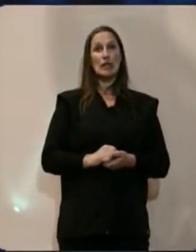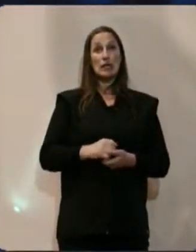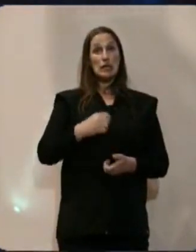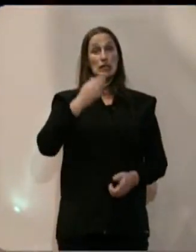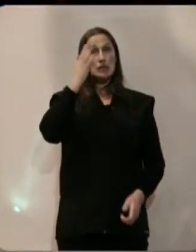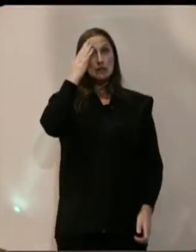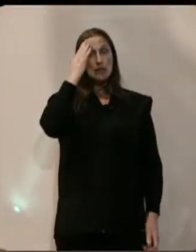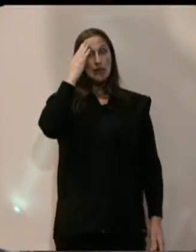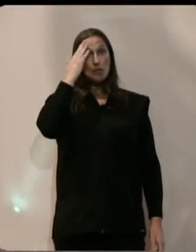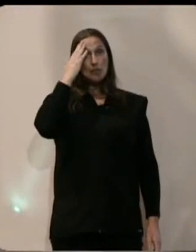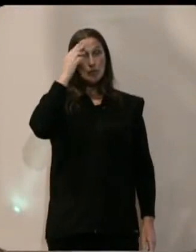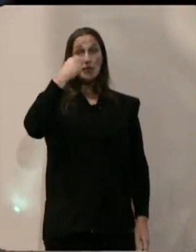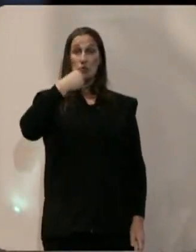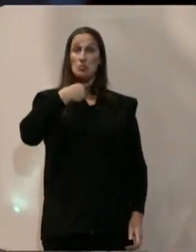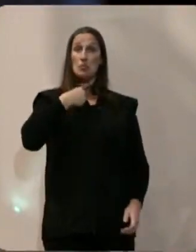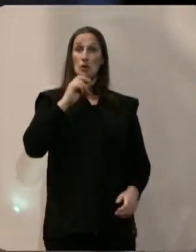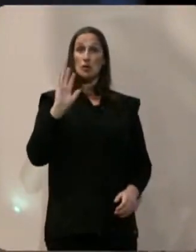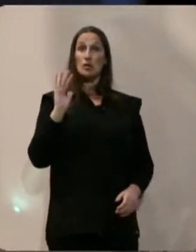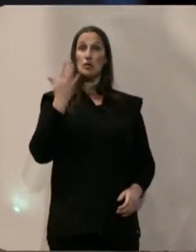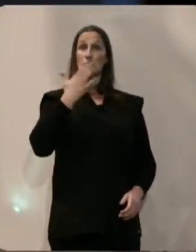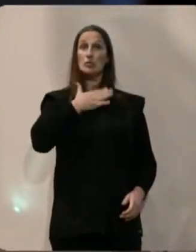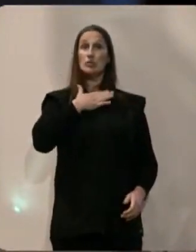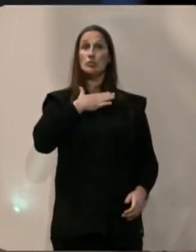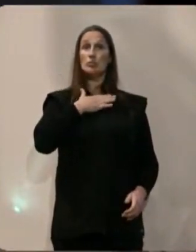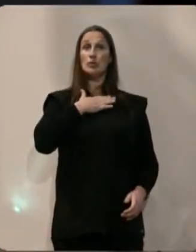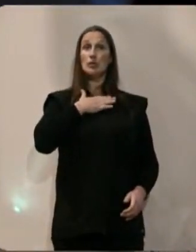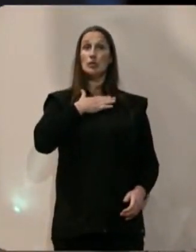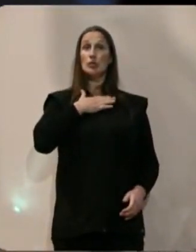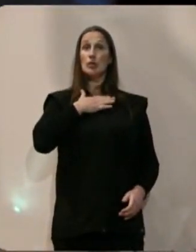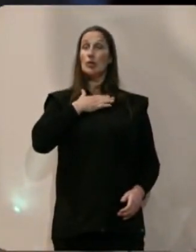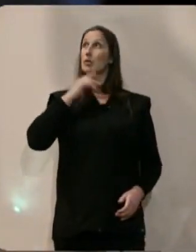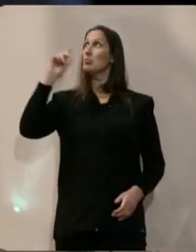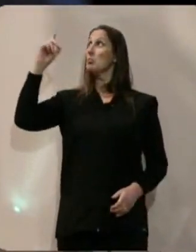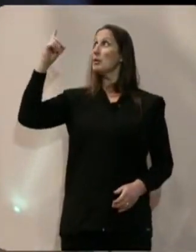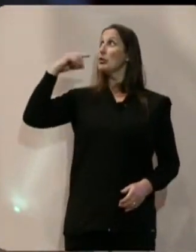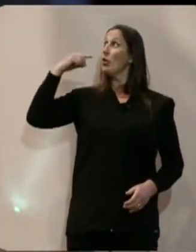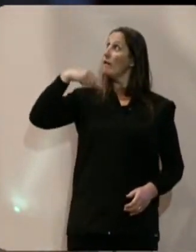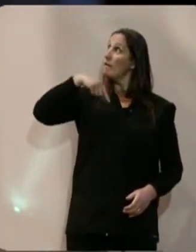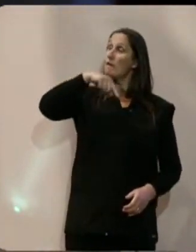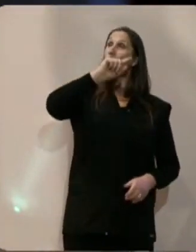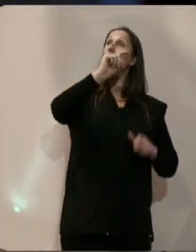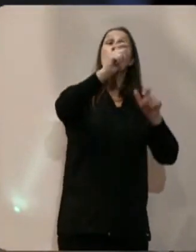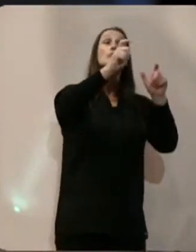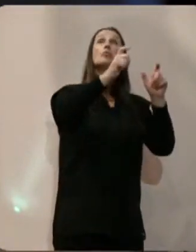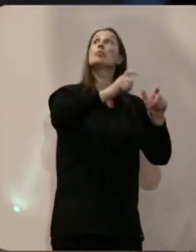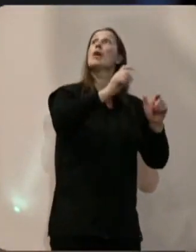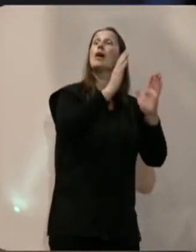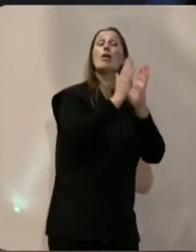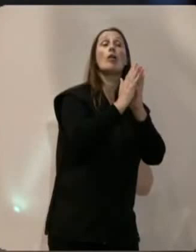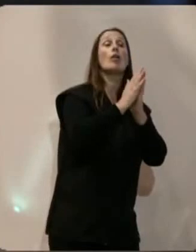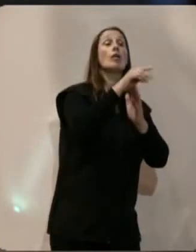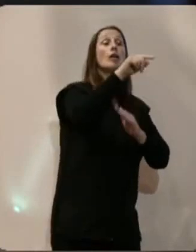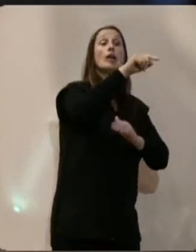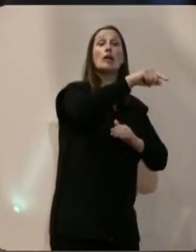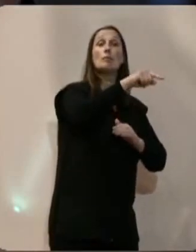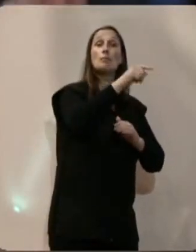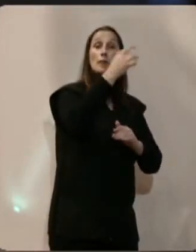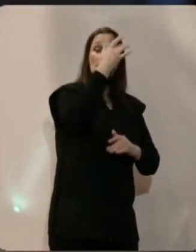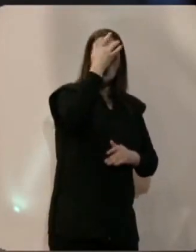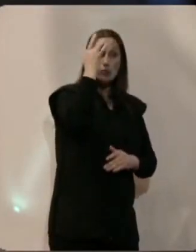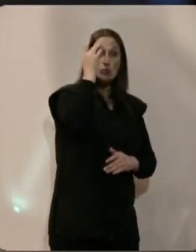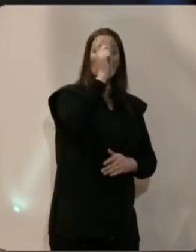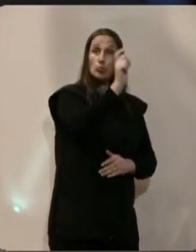isso aconteceu, de o Senhor dizer: levanta agora, vai naquele lugar e ora por essa pessoa, porque eu vou fazer